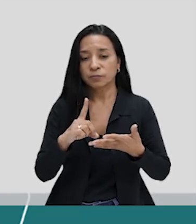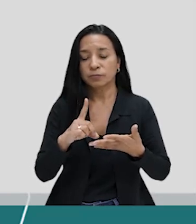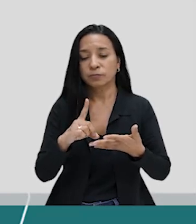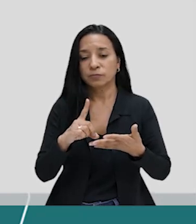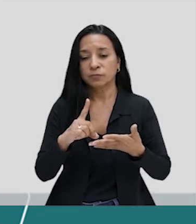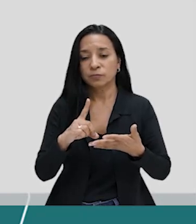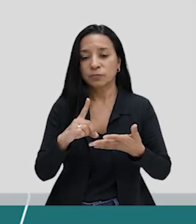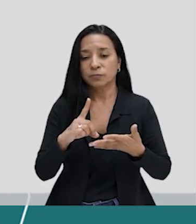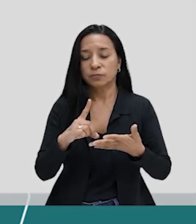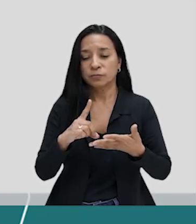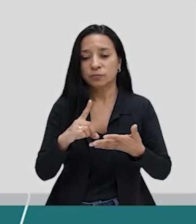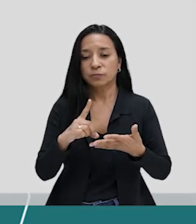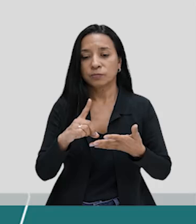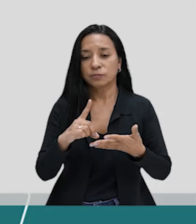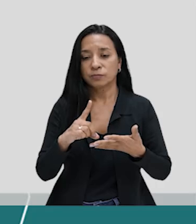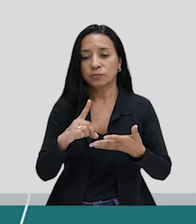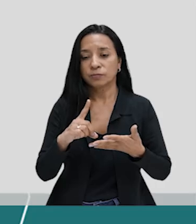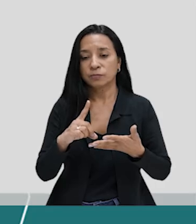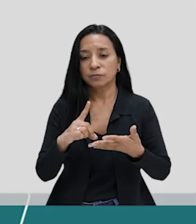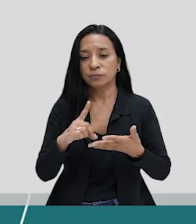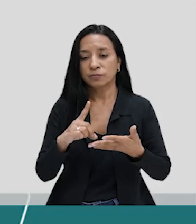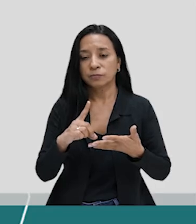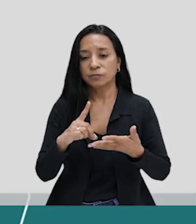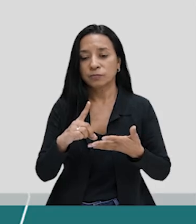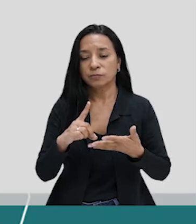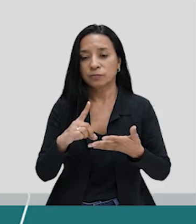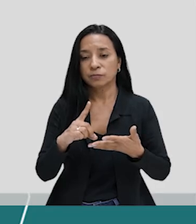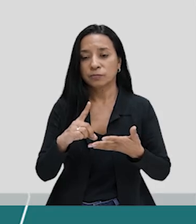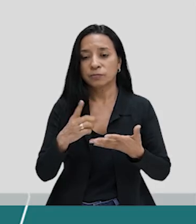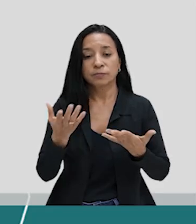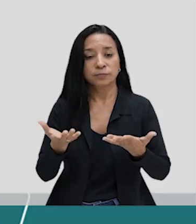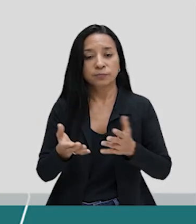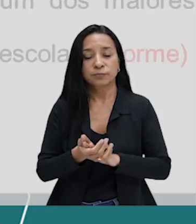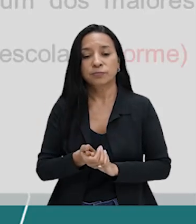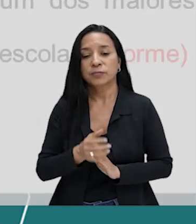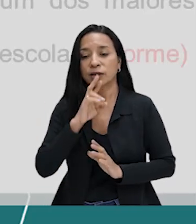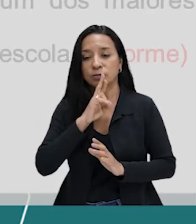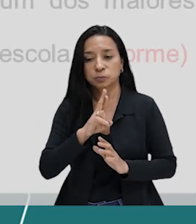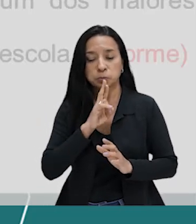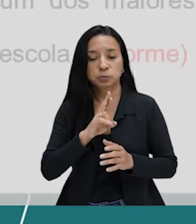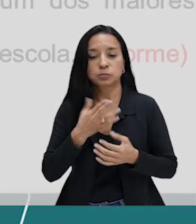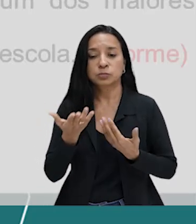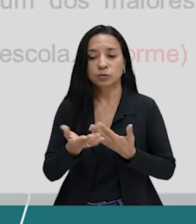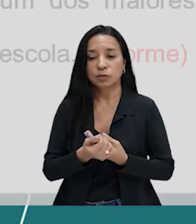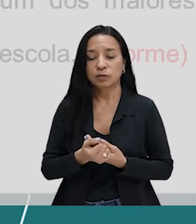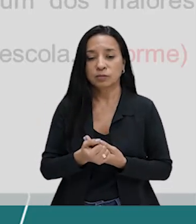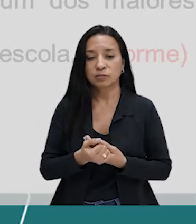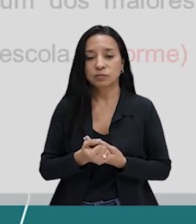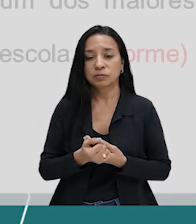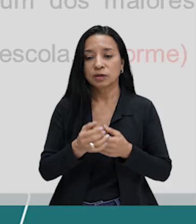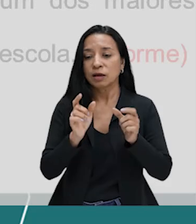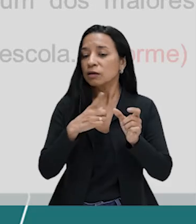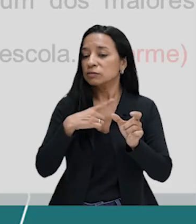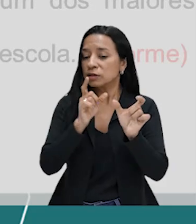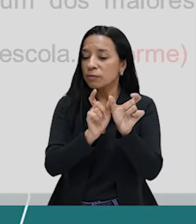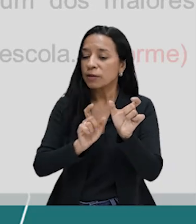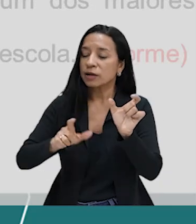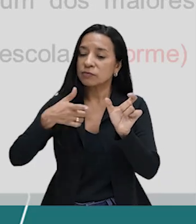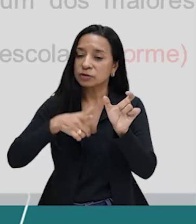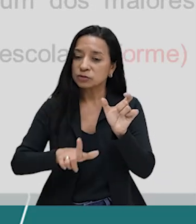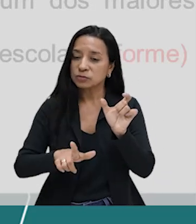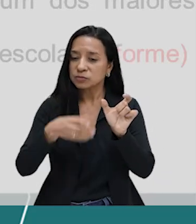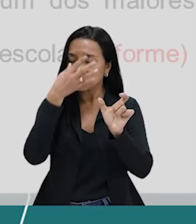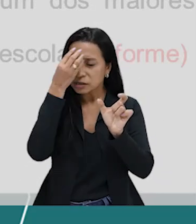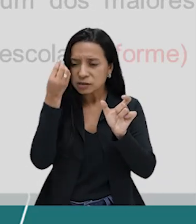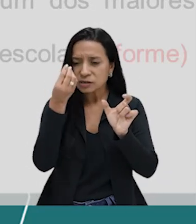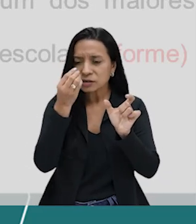D, composto, derivado, primitivo, pátrio ou biforme. Né? Então, coloquei as palavras ali novamente, vocês já devem até ter esquecido